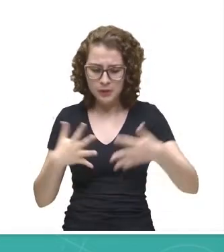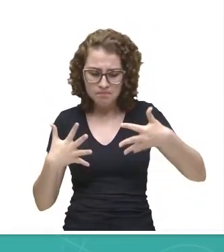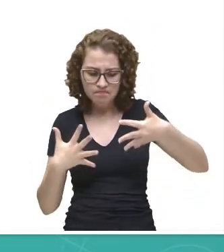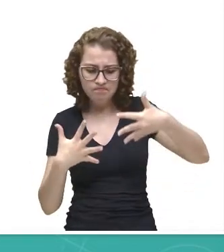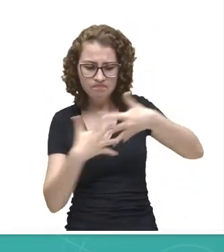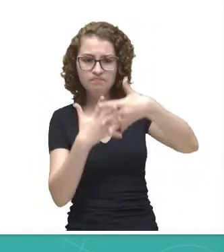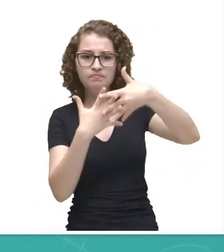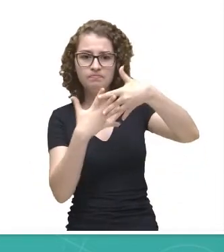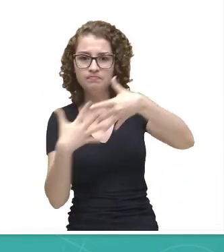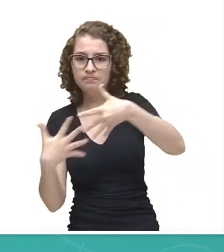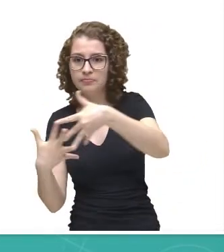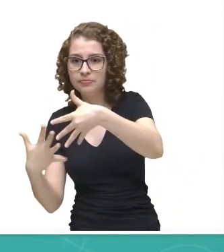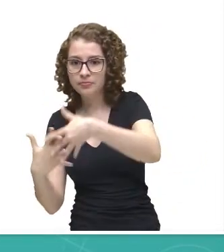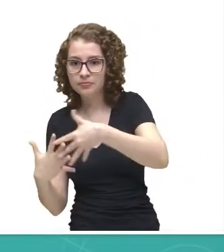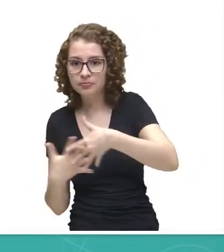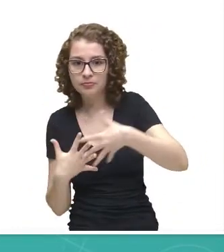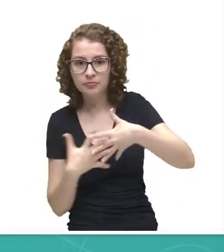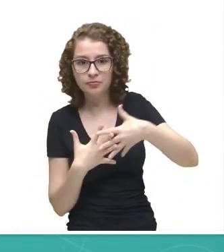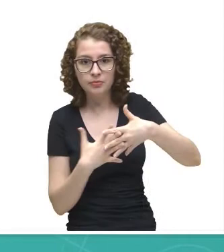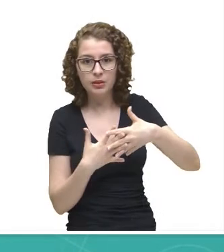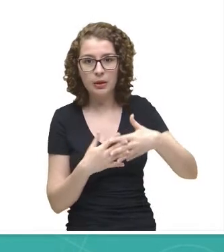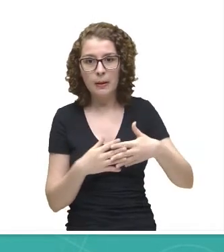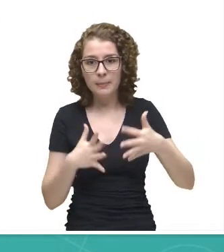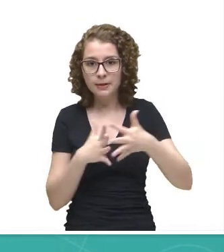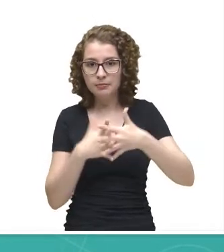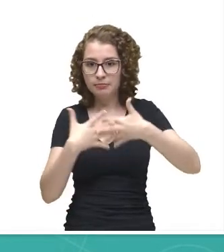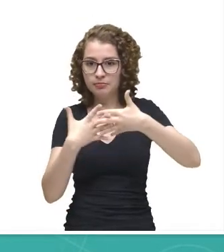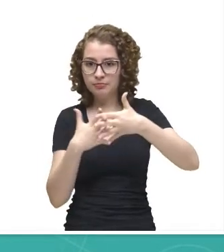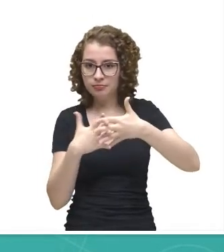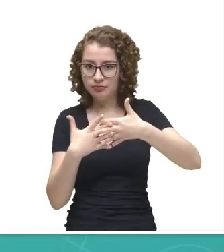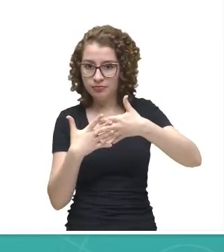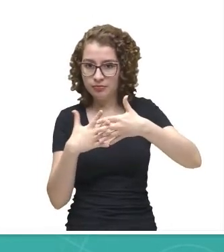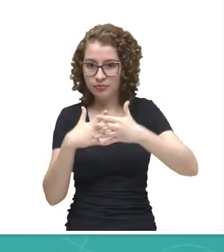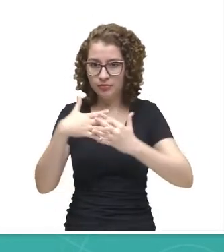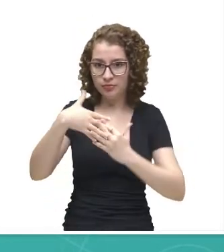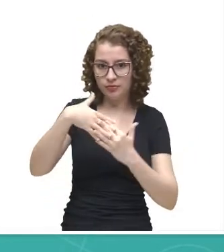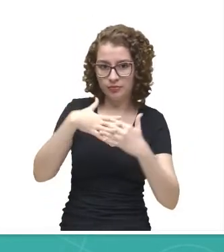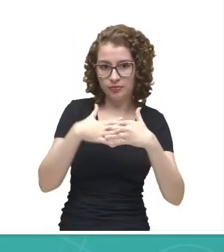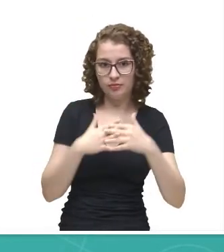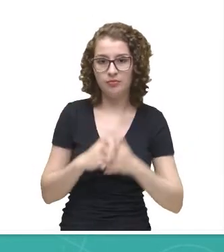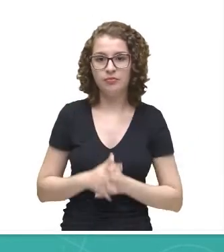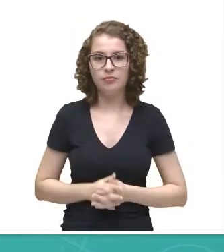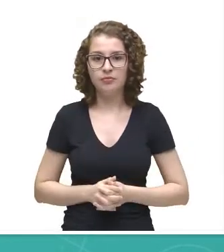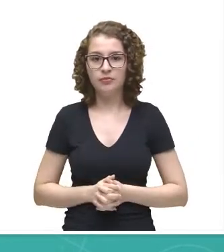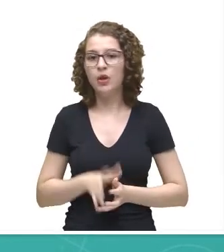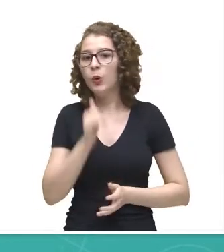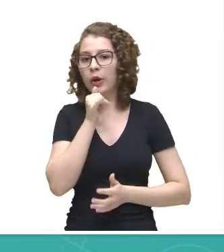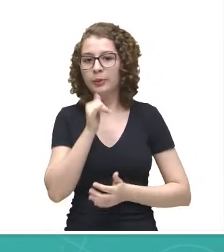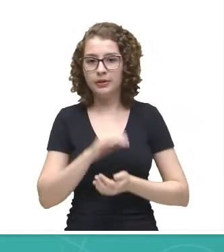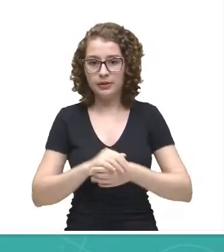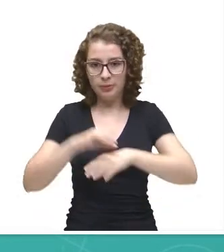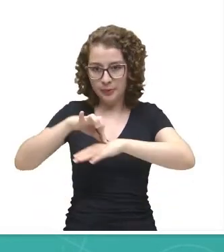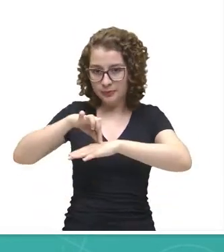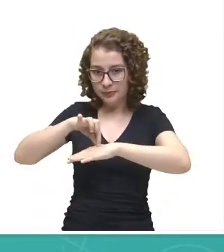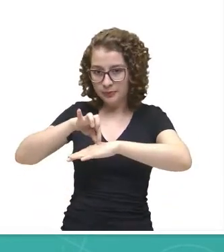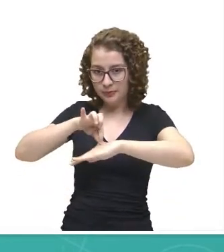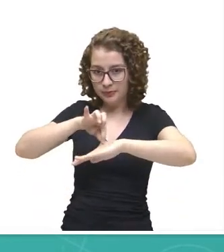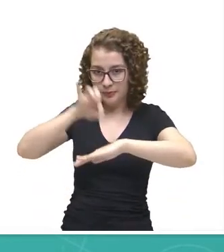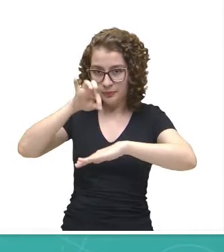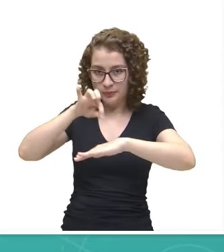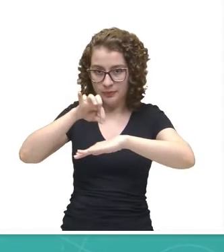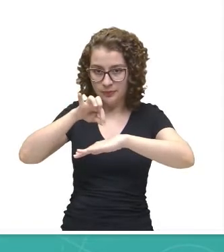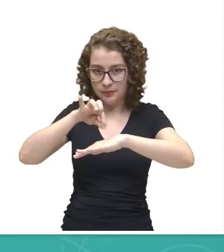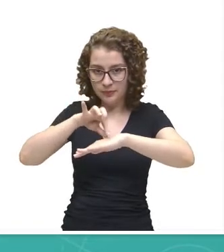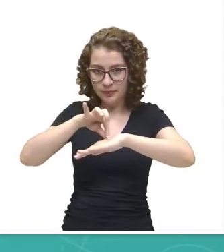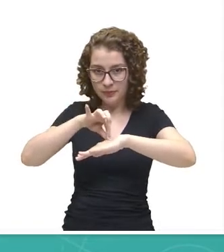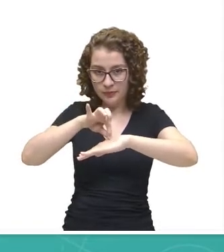ligam-se umas às outras, formando uma malha, a qual cede a atração. Um exemplo é quando puxamos a pele da parte de cima da